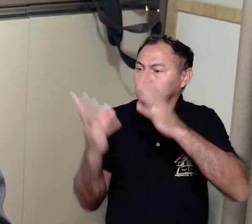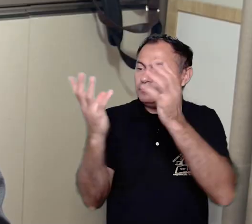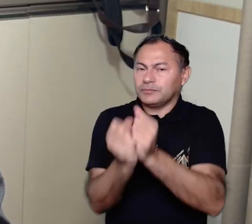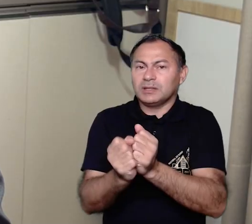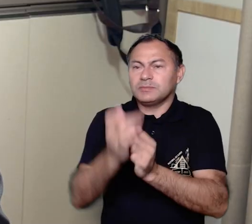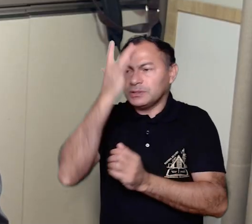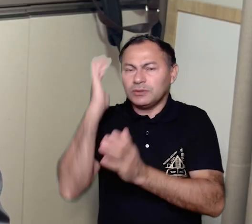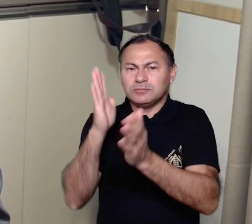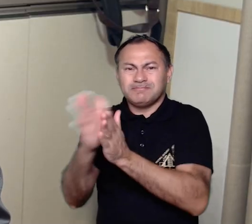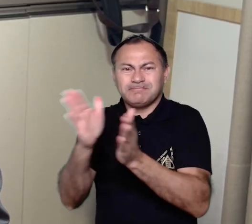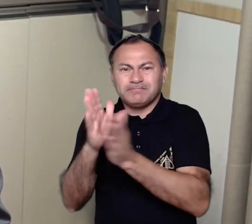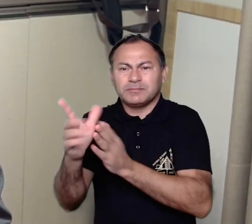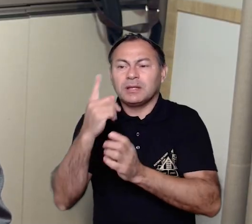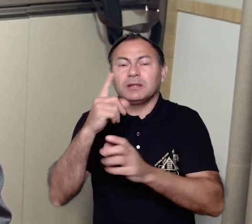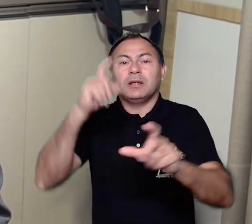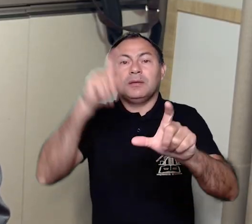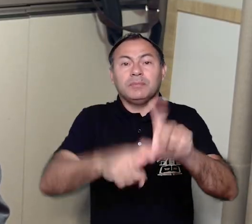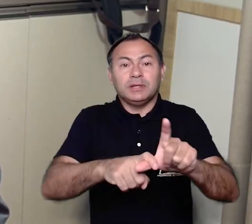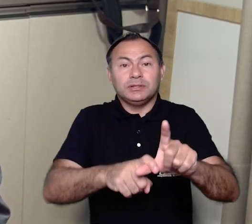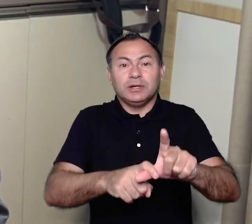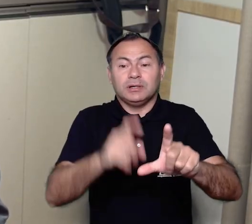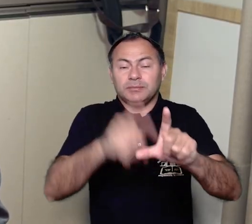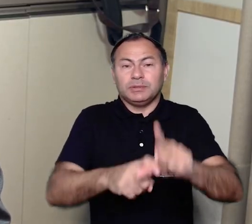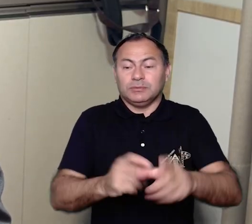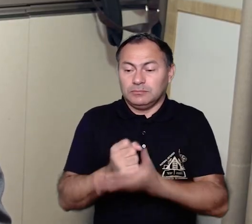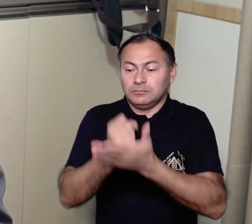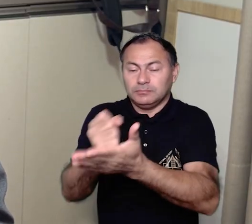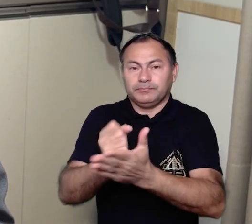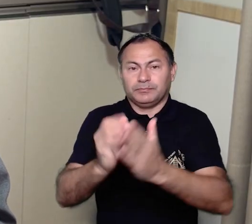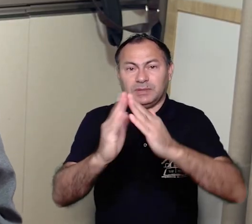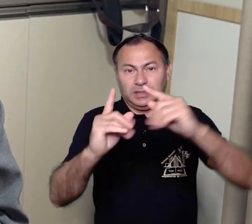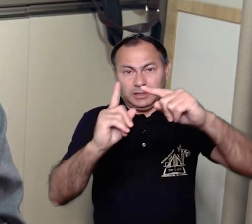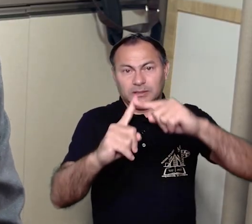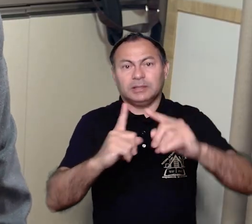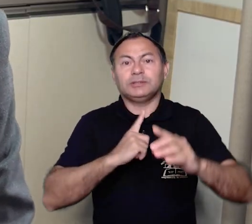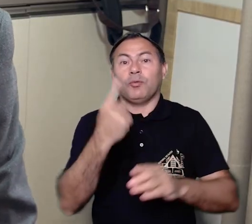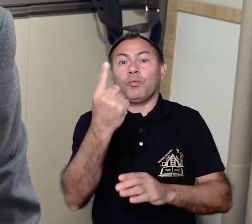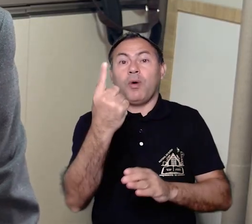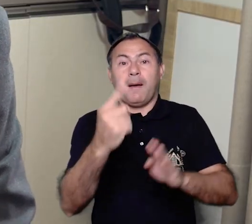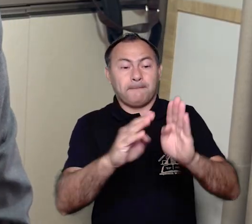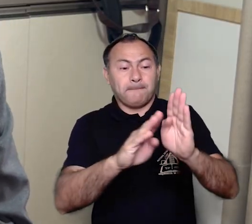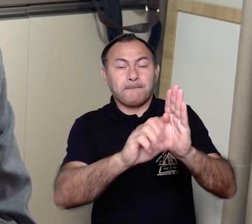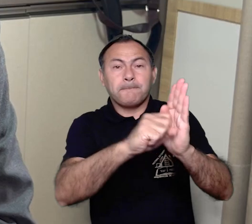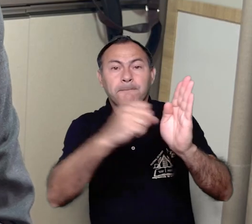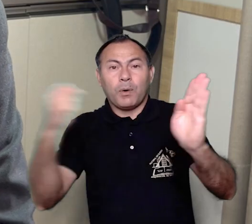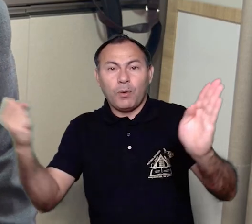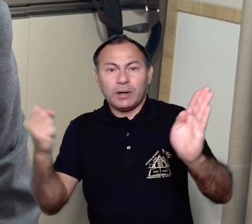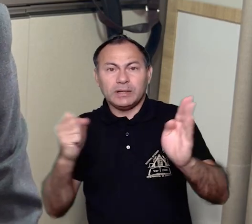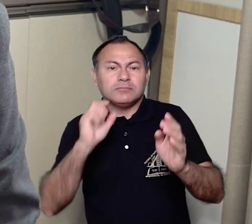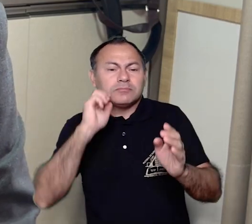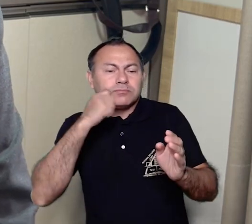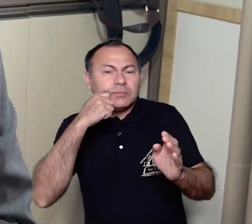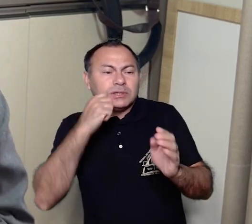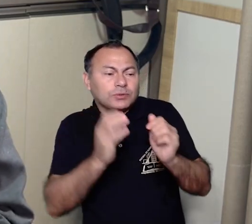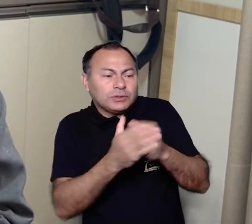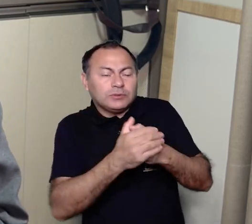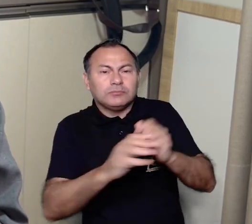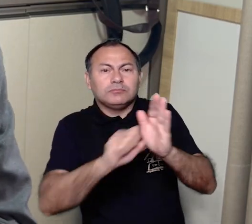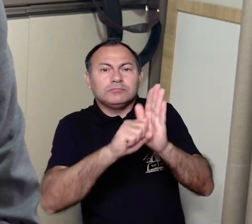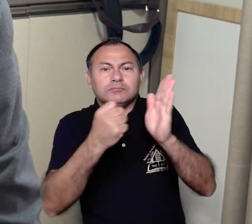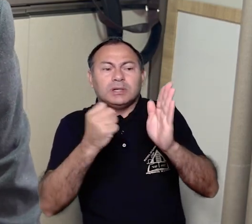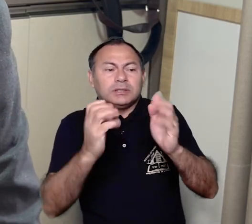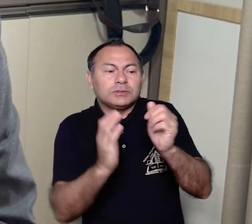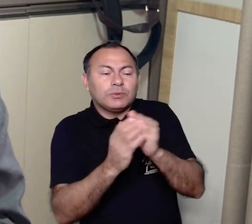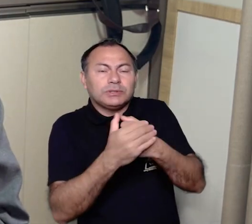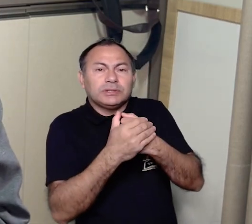fugitivos, aqueles que dependiam de um apoio da igreja. Então tinha uma porta, dita-se uma porta secreta, uma